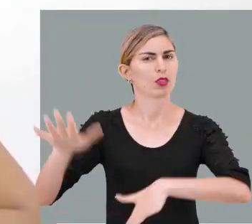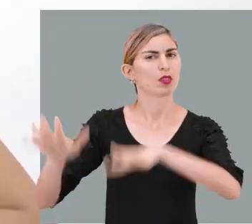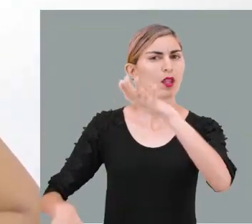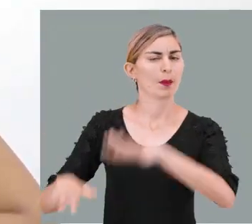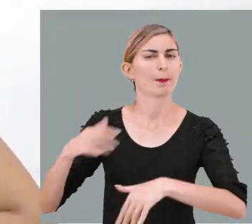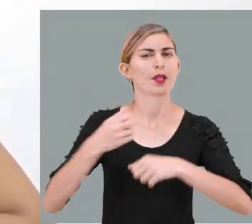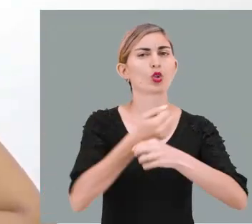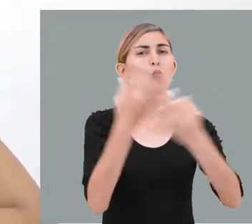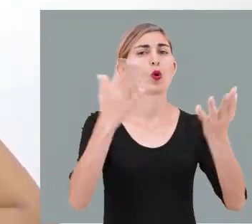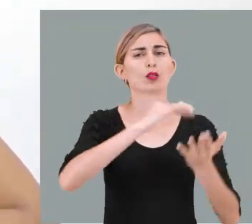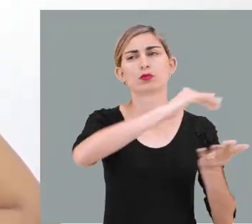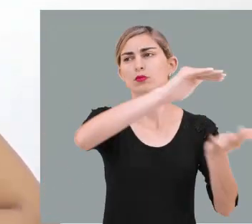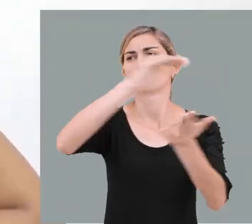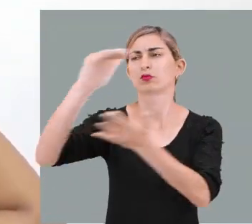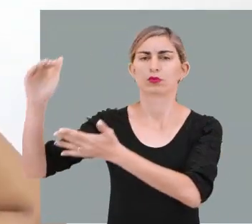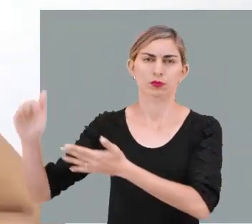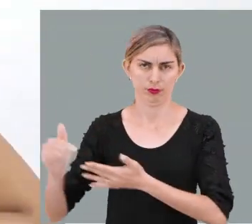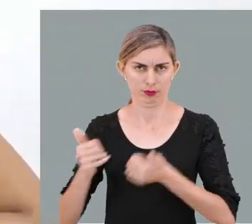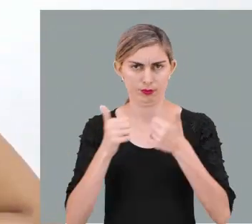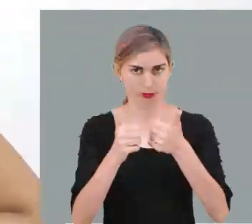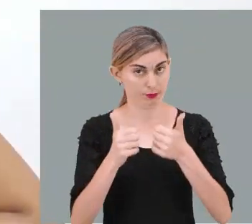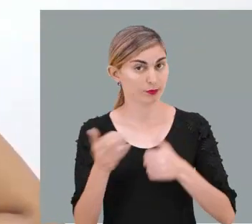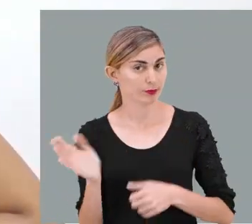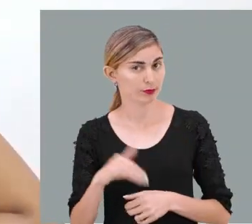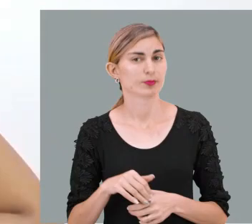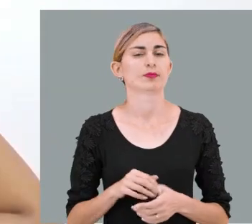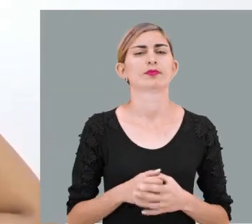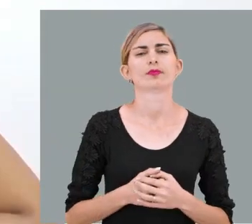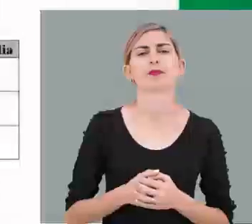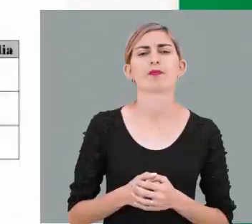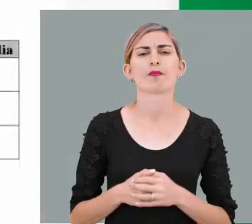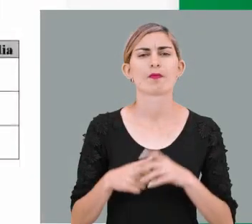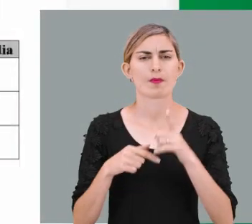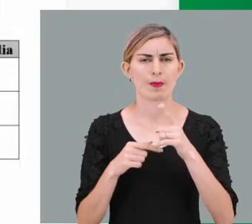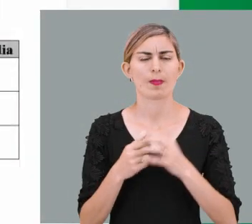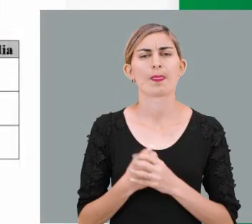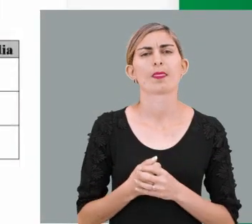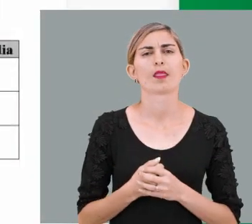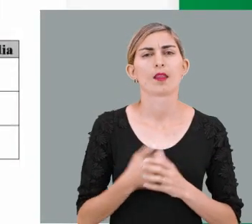de quanto de demanda eles têm para cada um dos itens. Vamos lá?